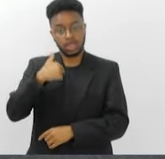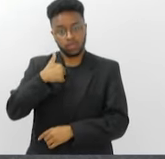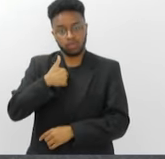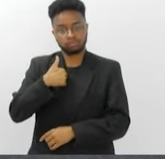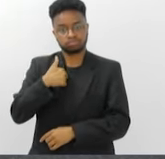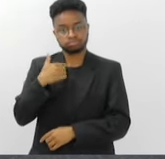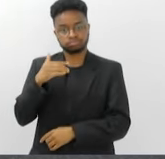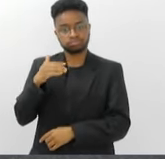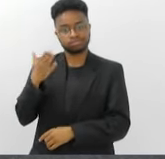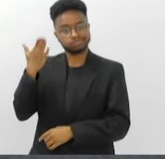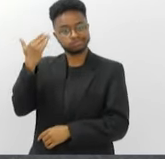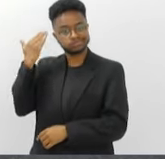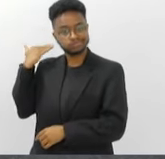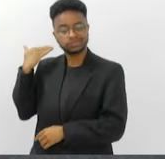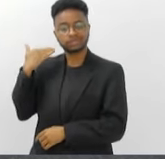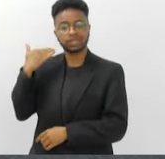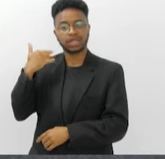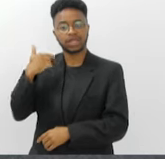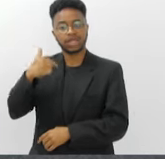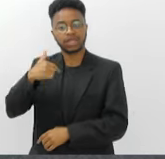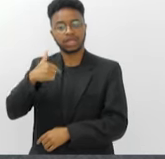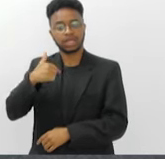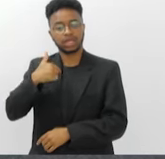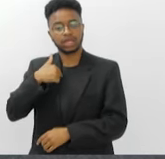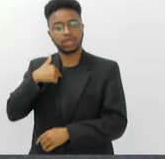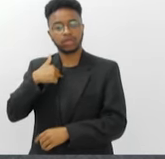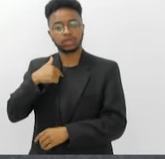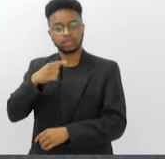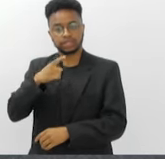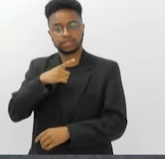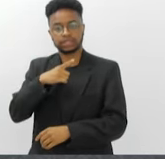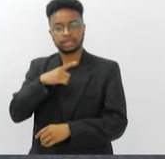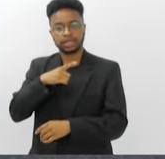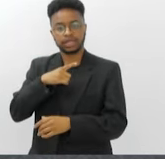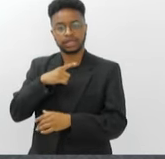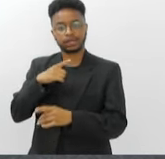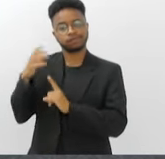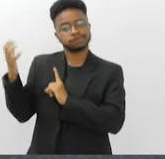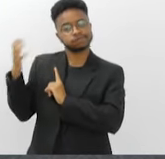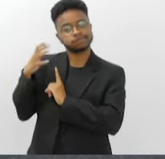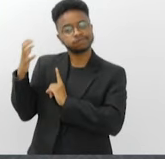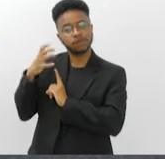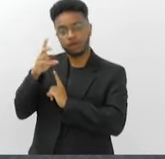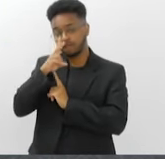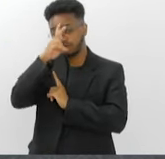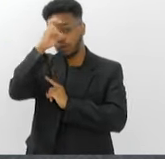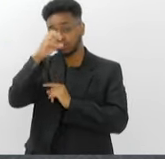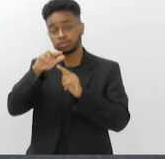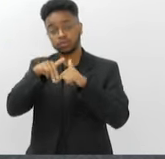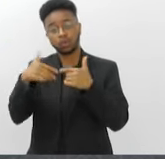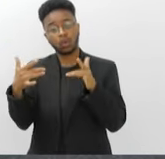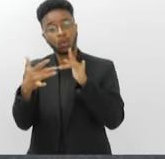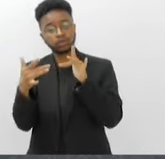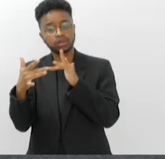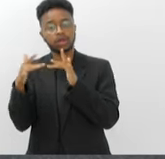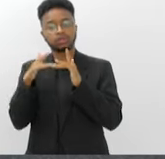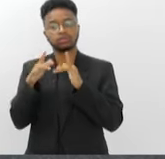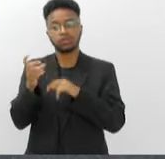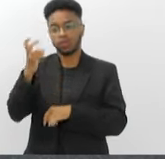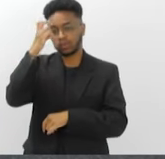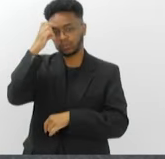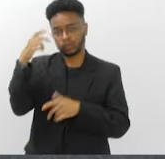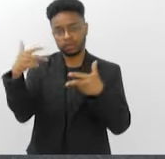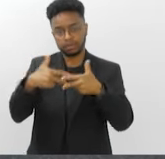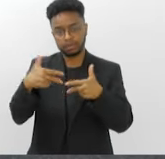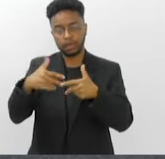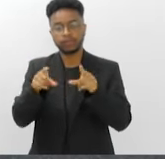que hoje está aqui, ela perpassou, né, ela teve uma inflexão muito forte a partir do contato com a cultura hip-hop. E